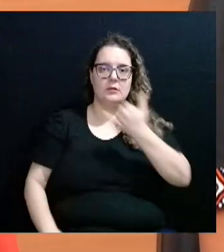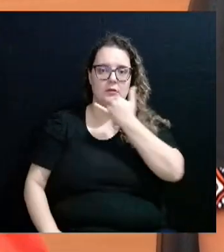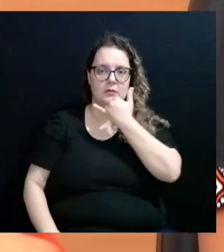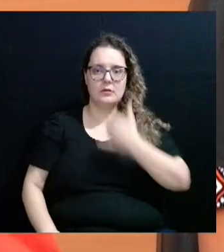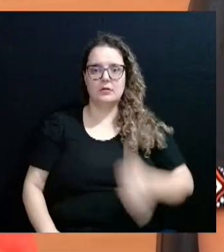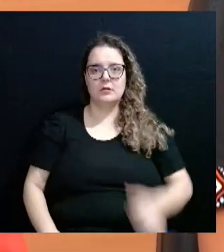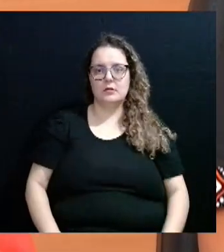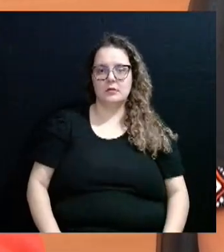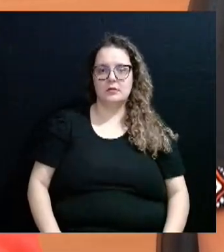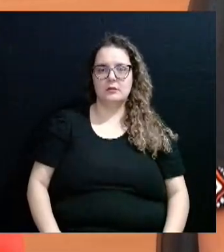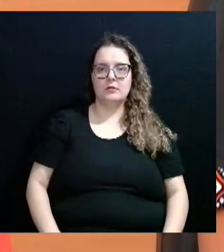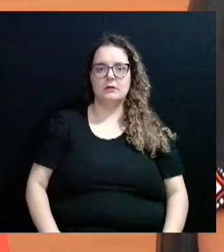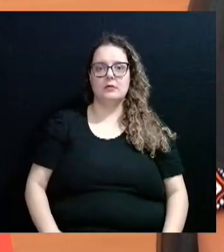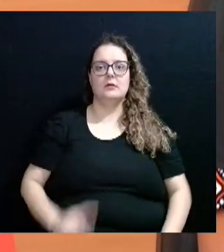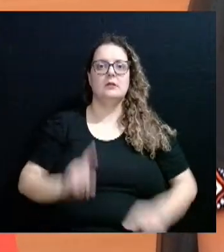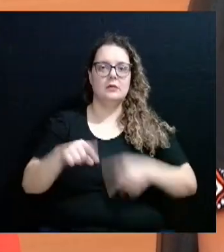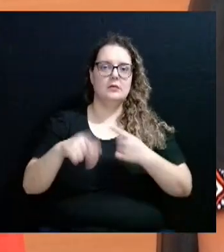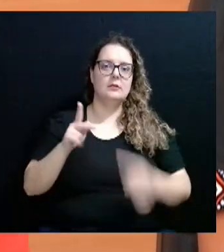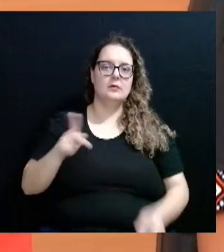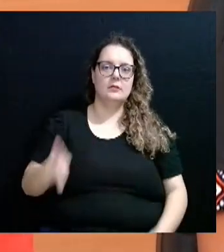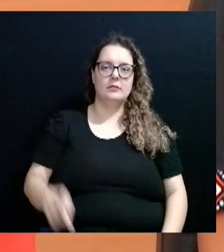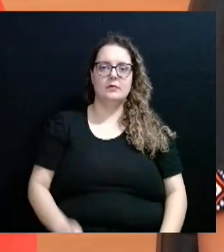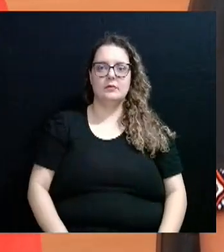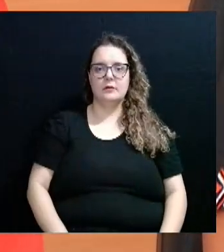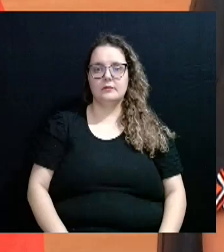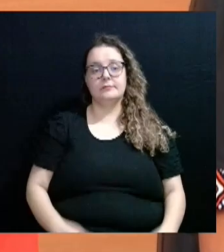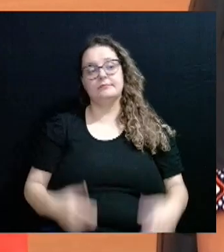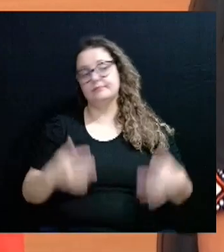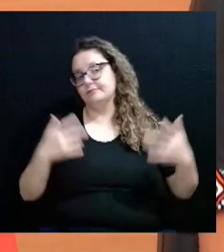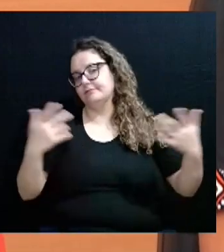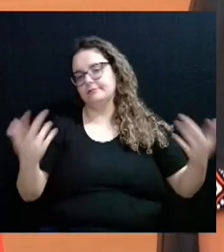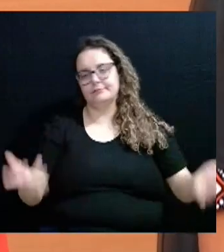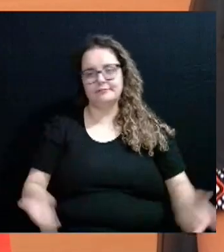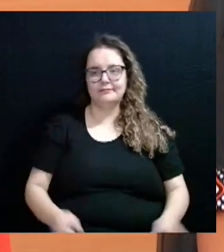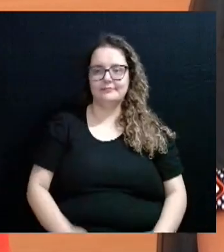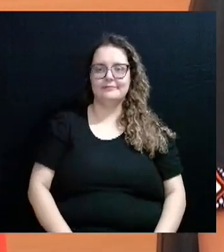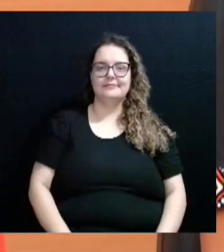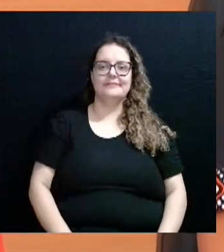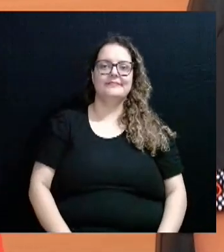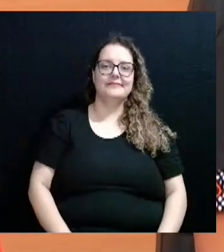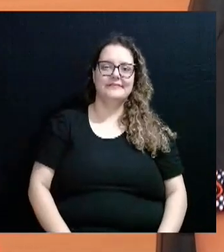e dizendo que, enfim, né?